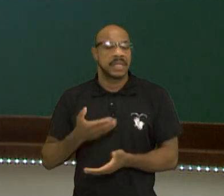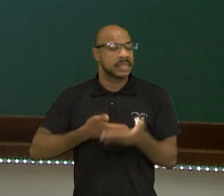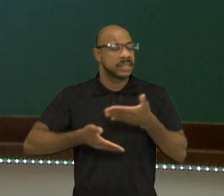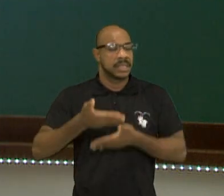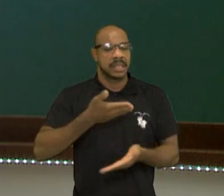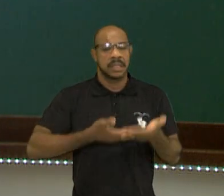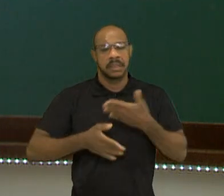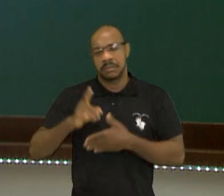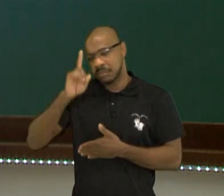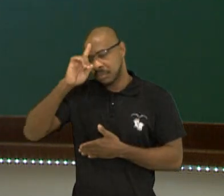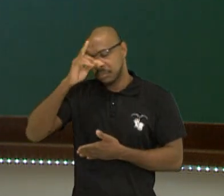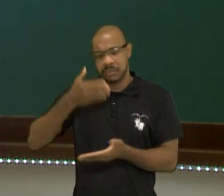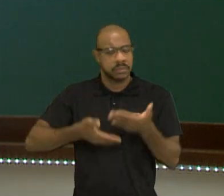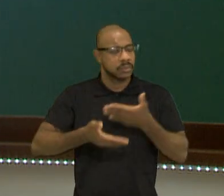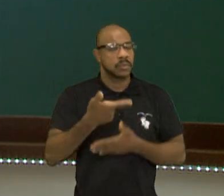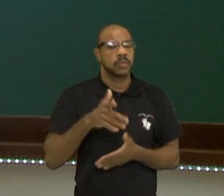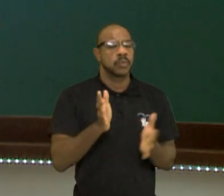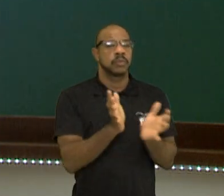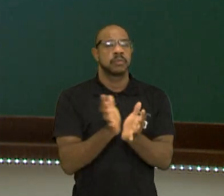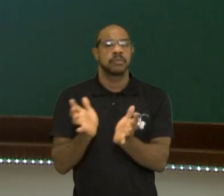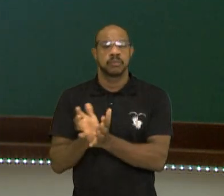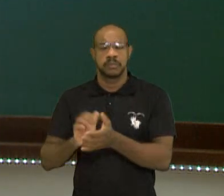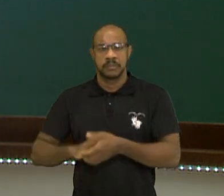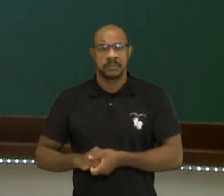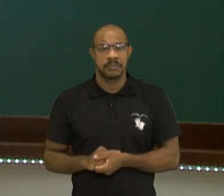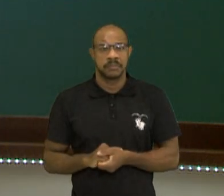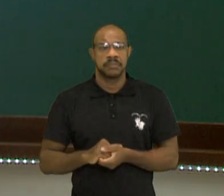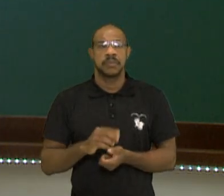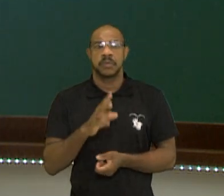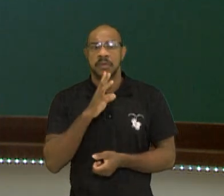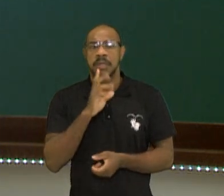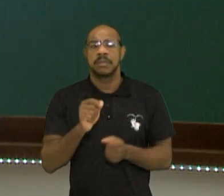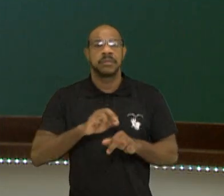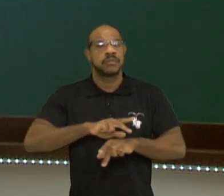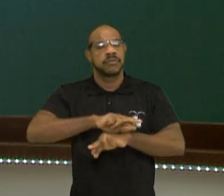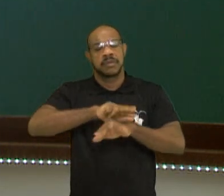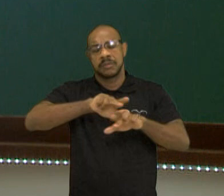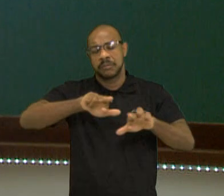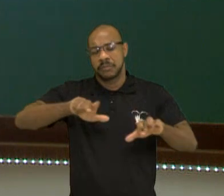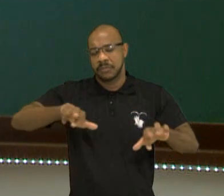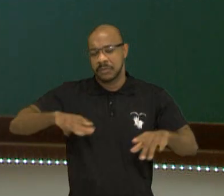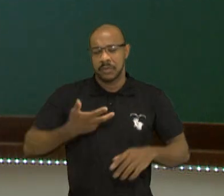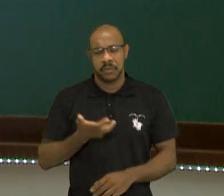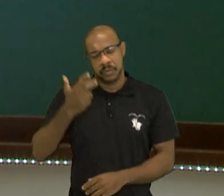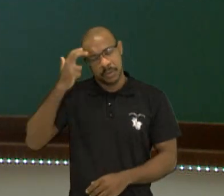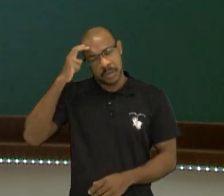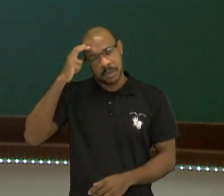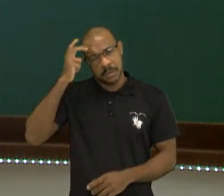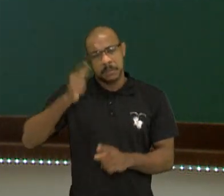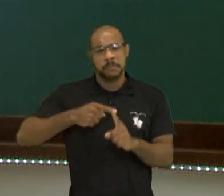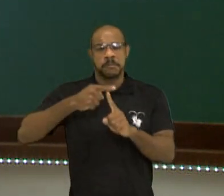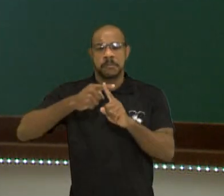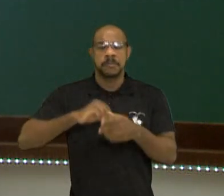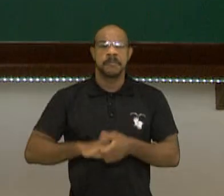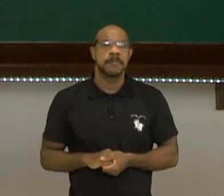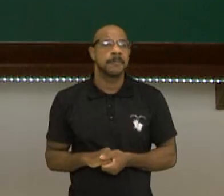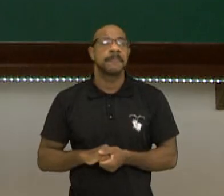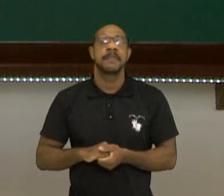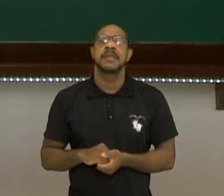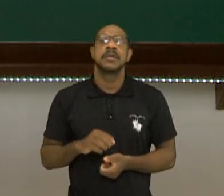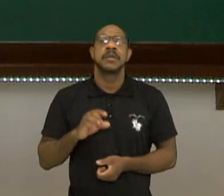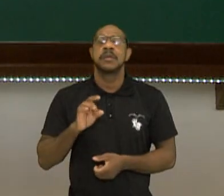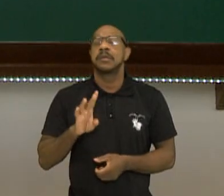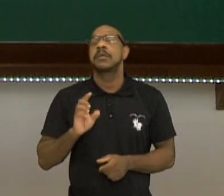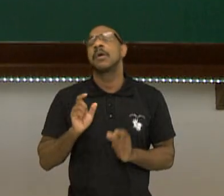constante com outros grupos. O reconhecimento da diversidade cultural como positiva. Então, não só a